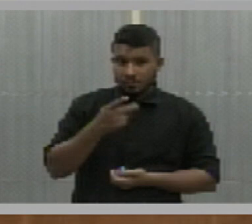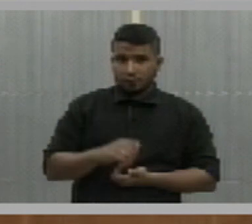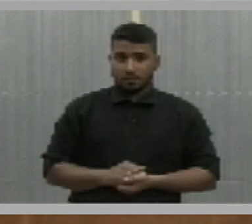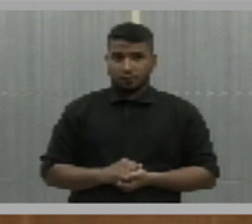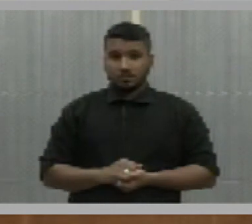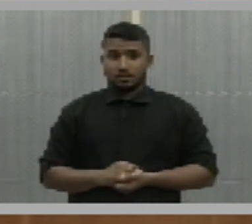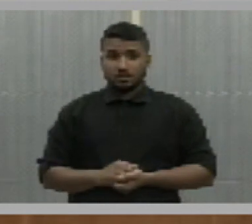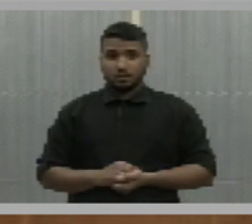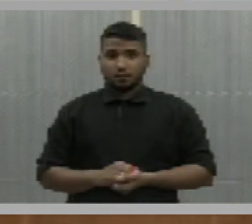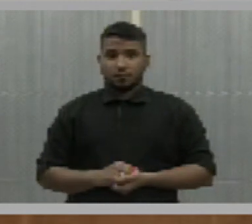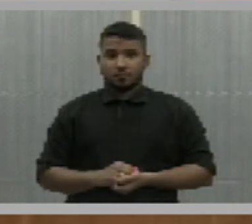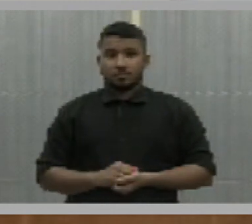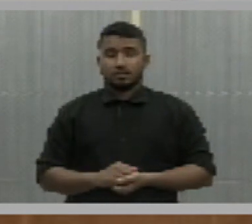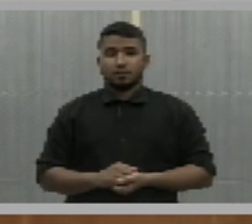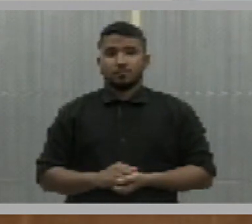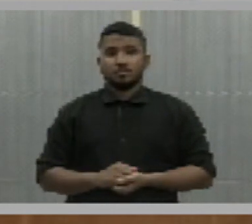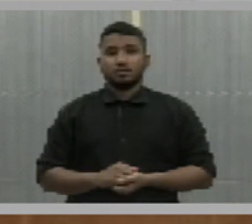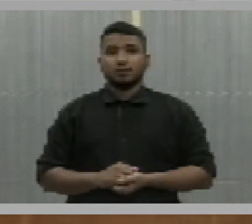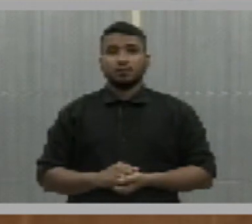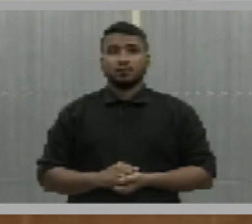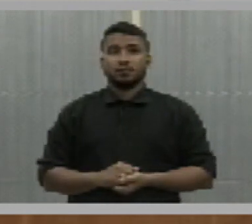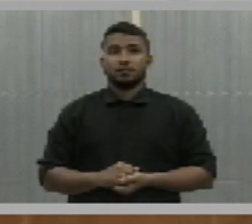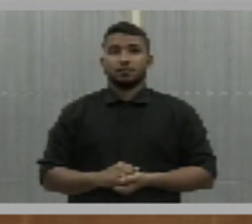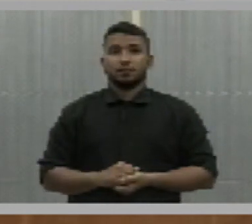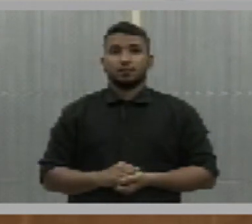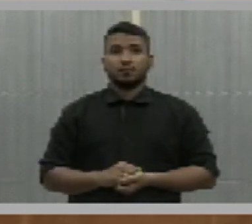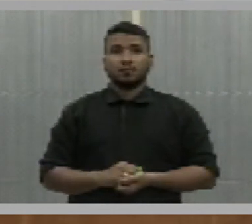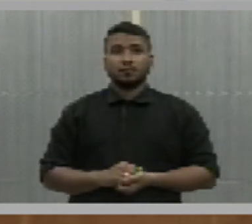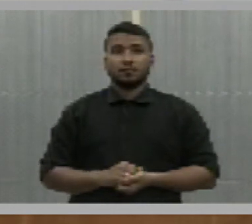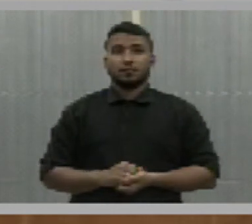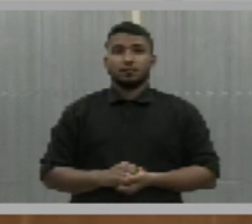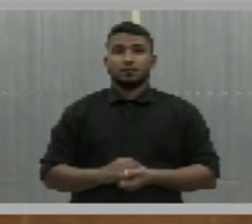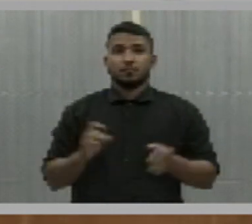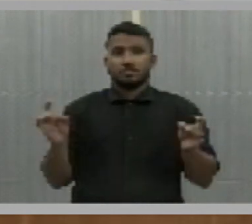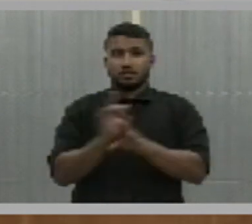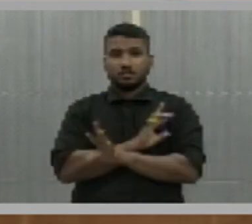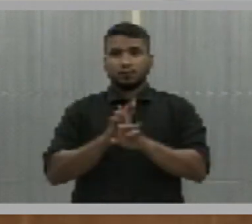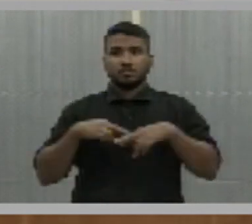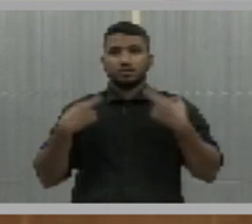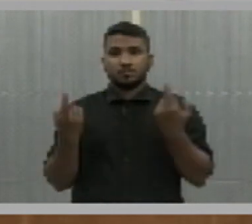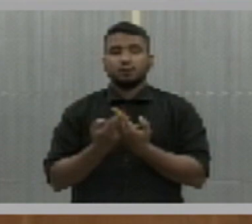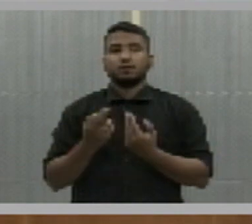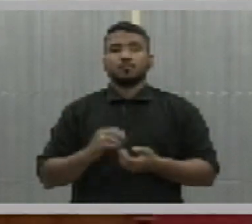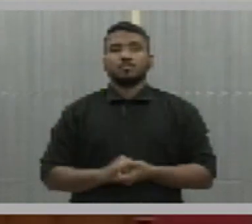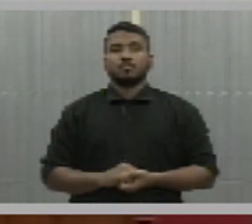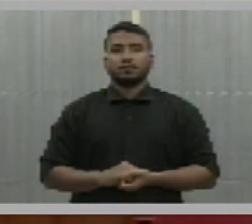nessa sessão? Declaro encerrada a sessão.